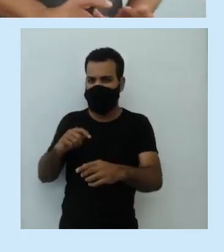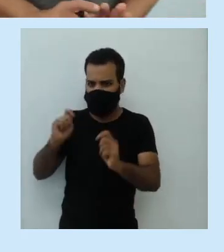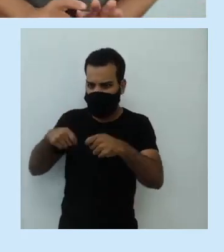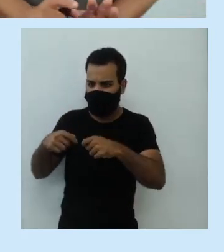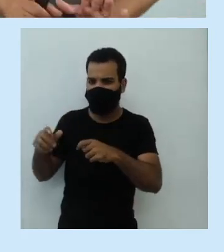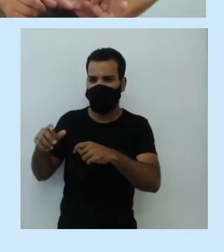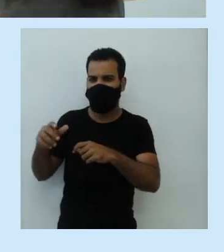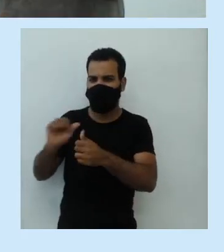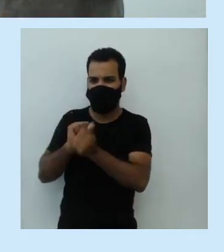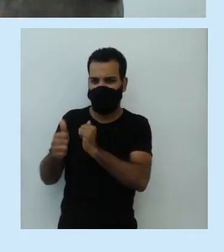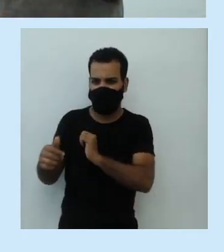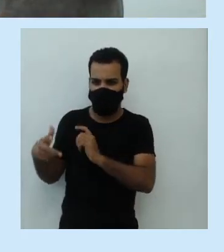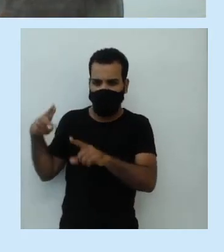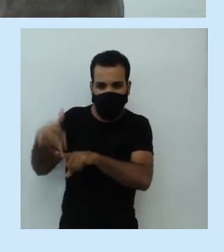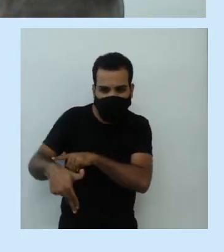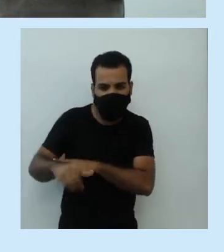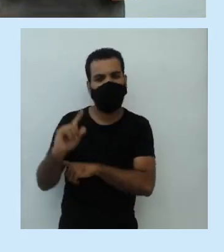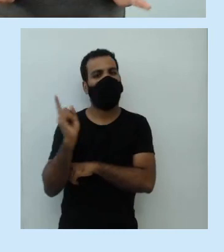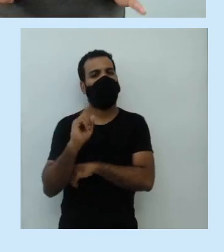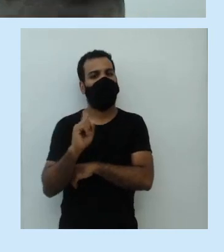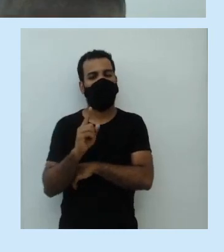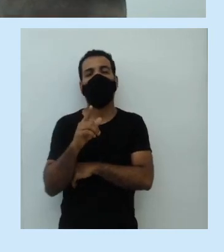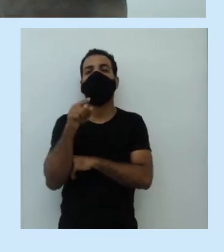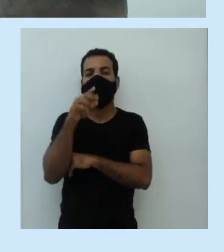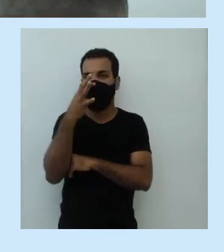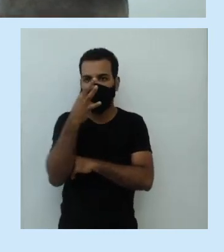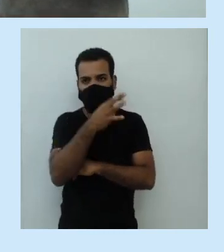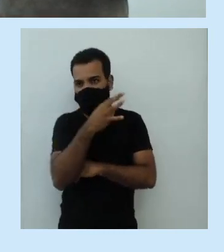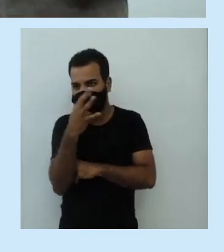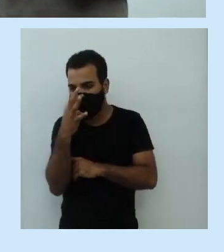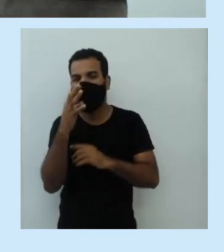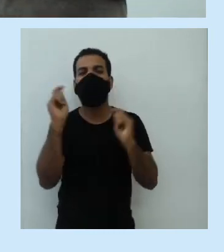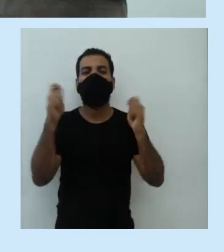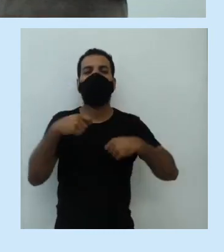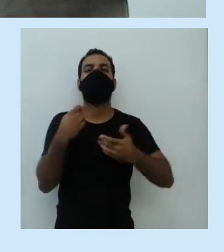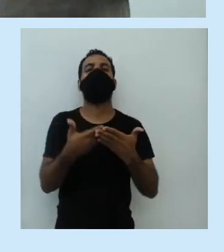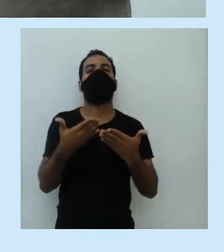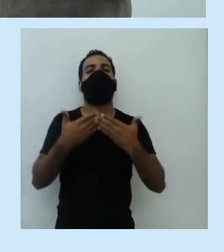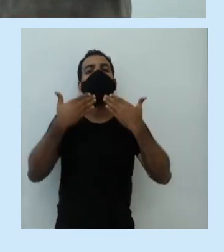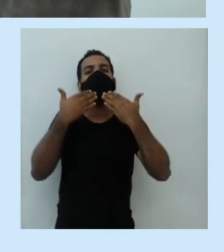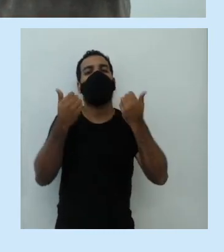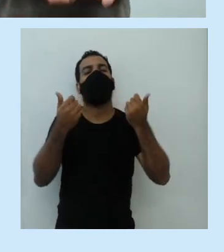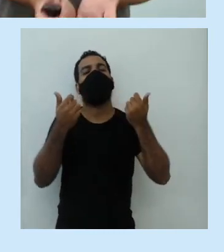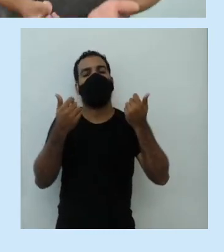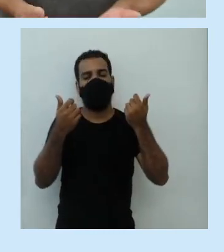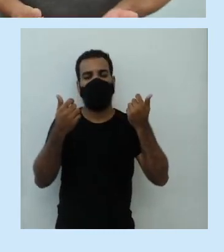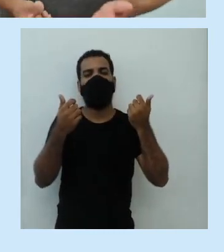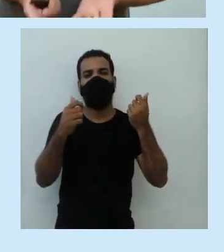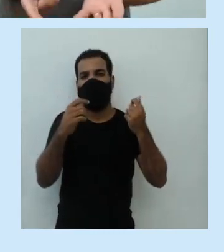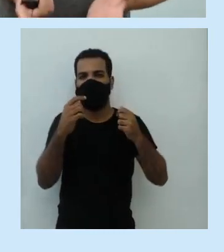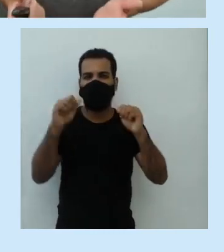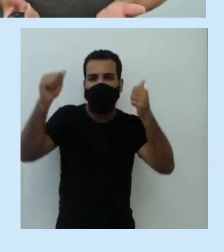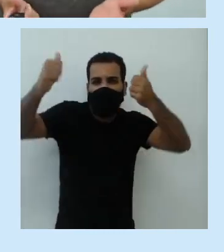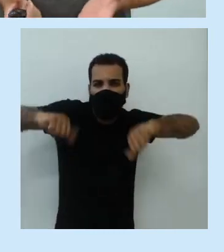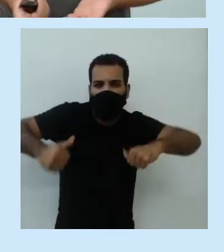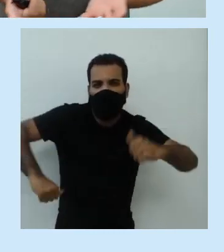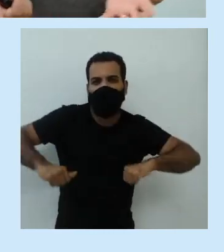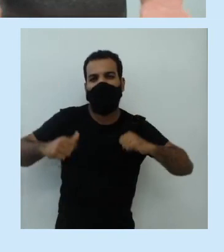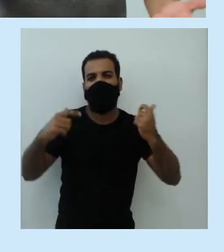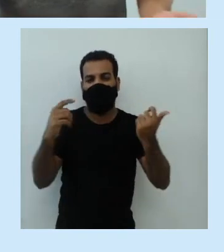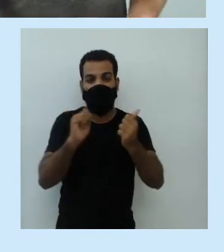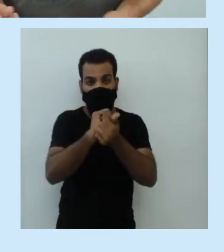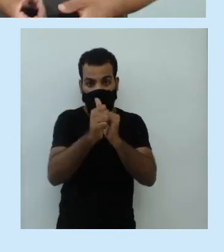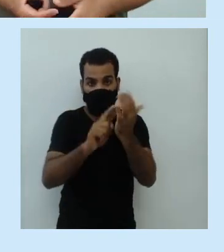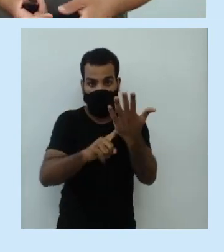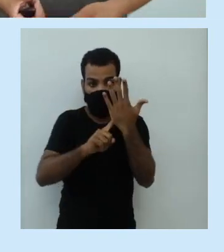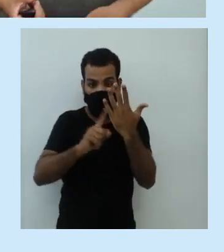até nós, mas nós precisamos estudá-lo de uma forma crítica. Nem tudo que o esporte nos transmite está